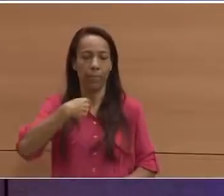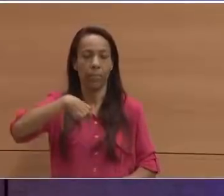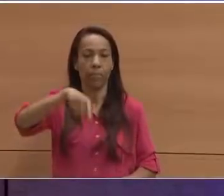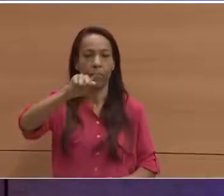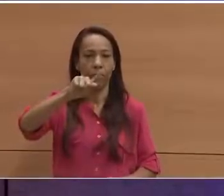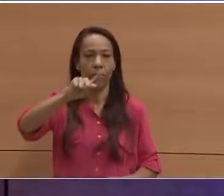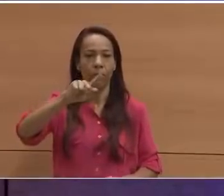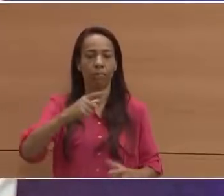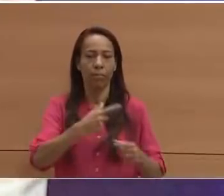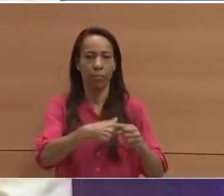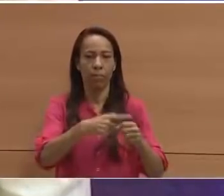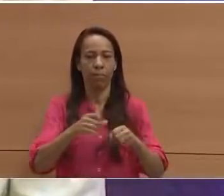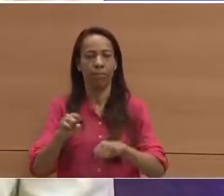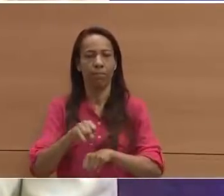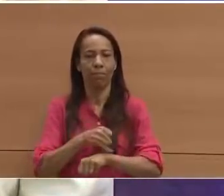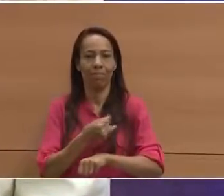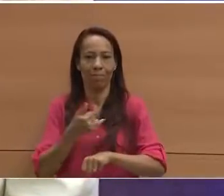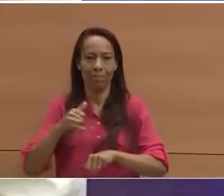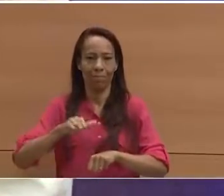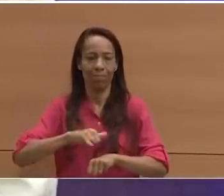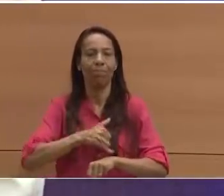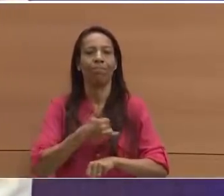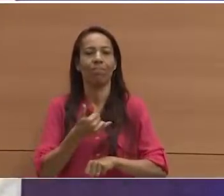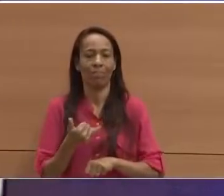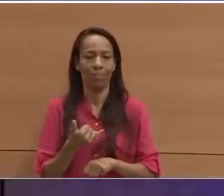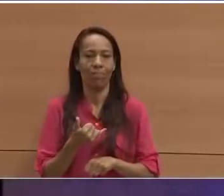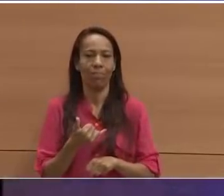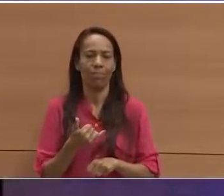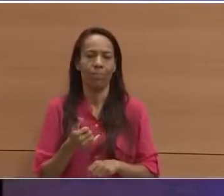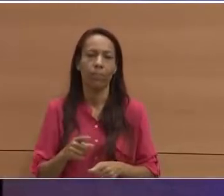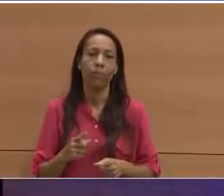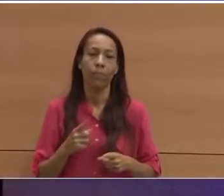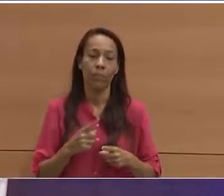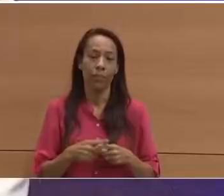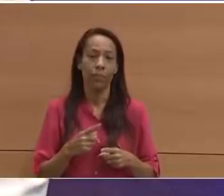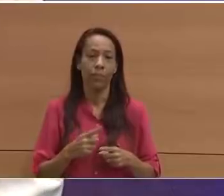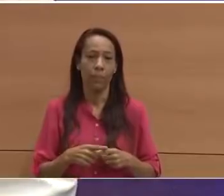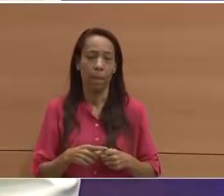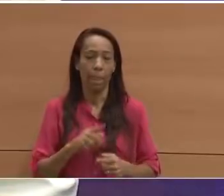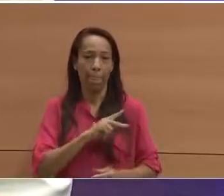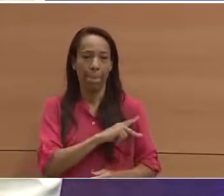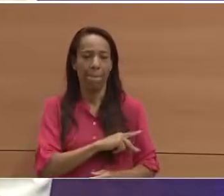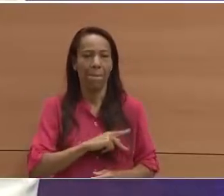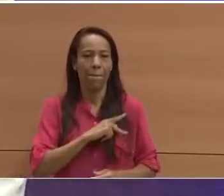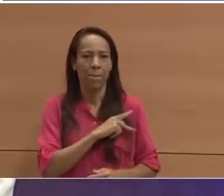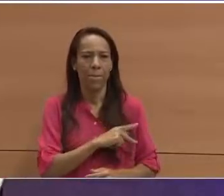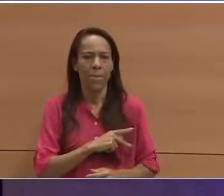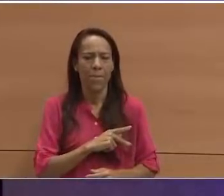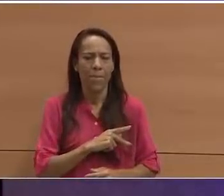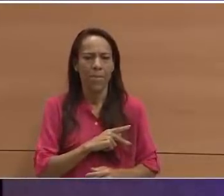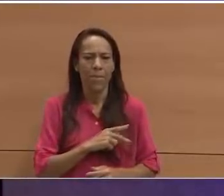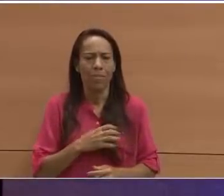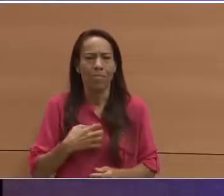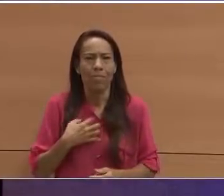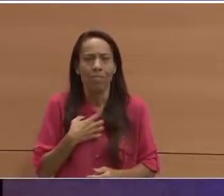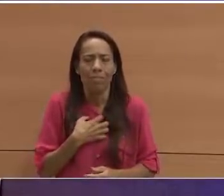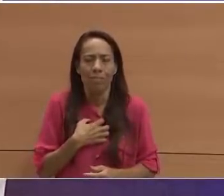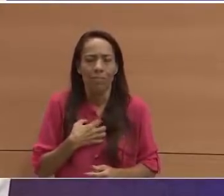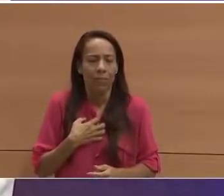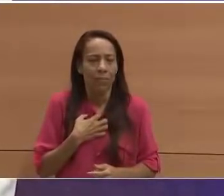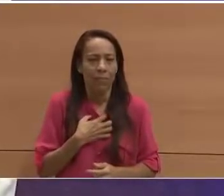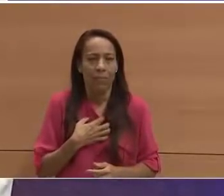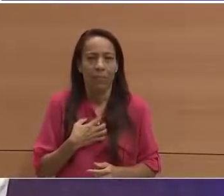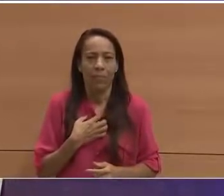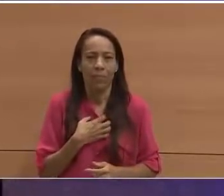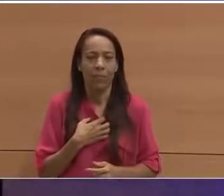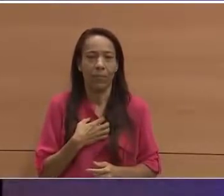no coração, que como pode, o Evangelho veio a partir dos judeus, porque Jesus